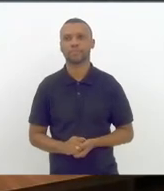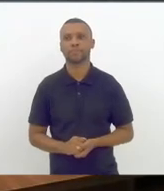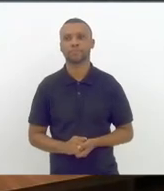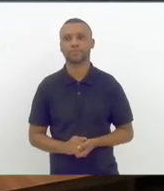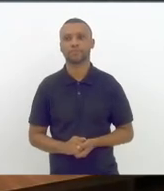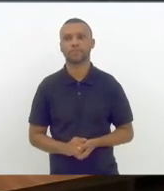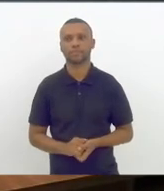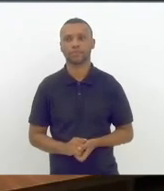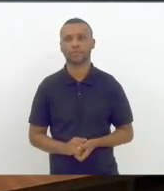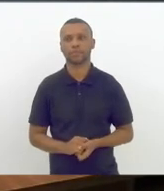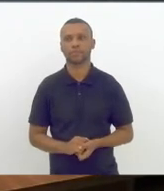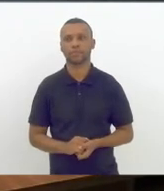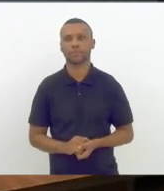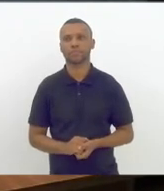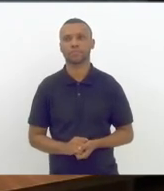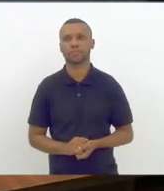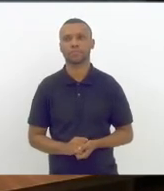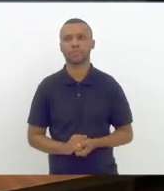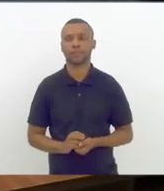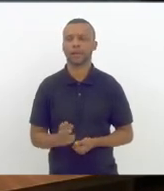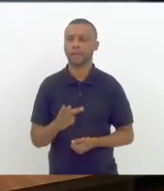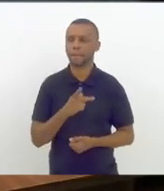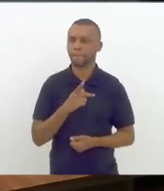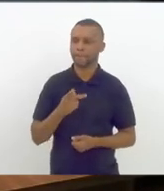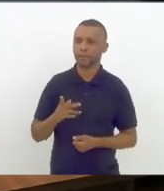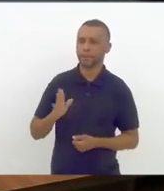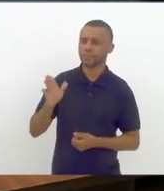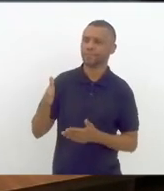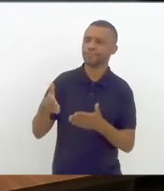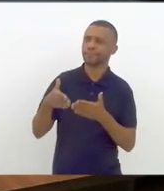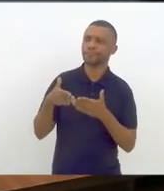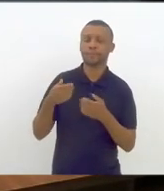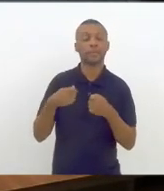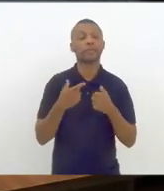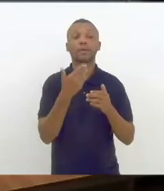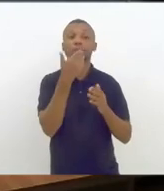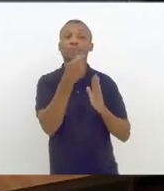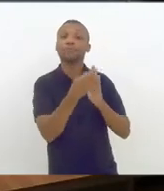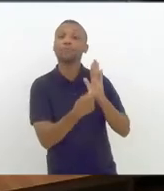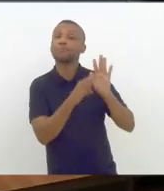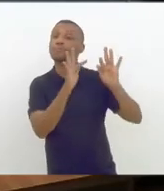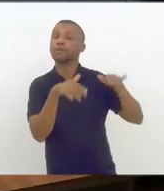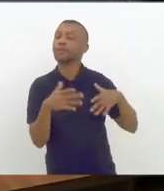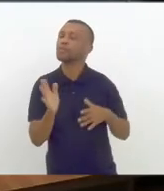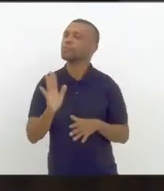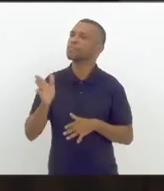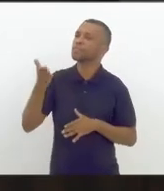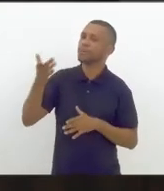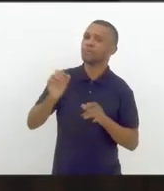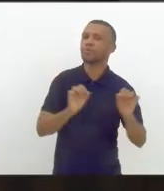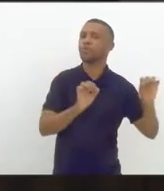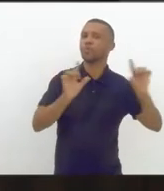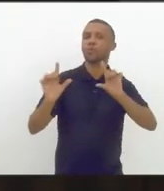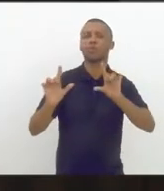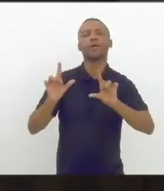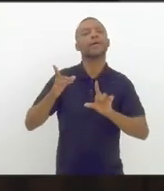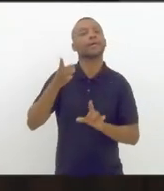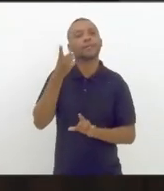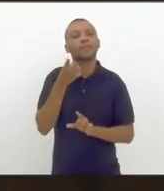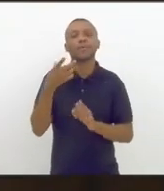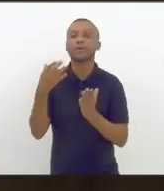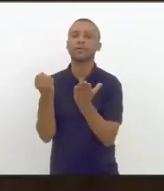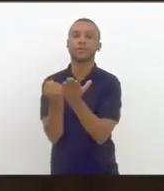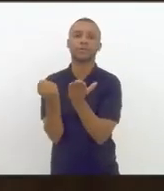Forma final? Presidenta? Tem que ver se é a forma final aqui. Pois não, deputado Samuel.